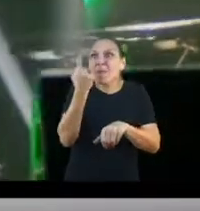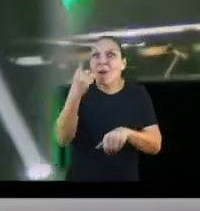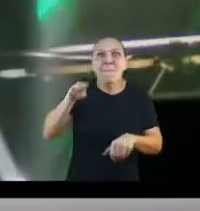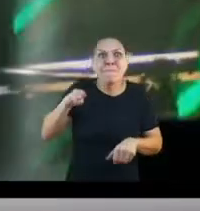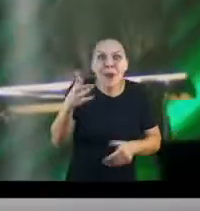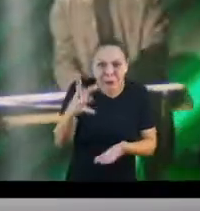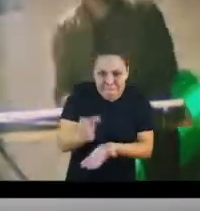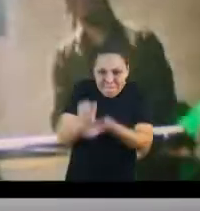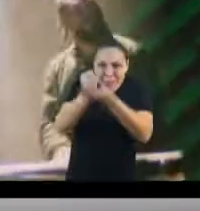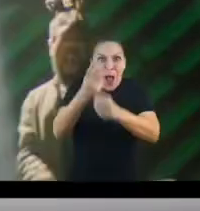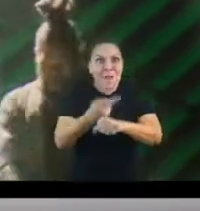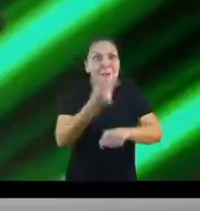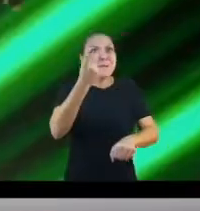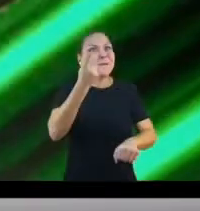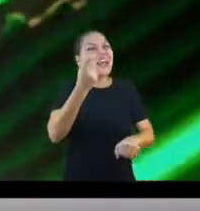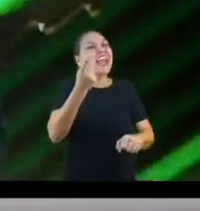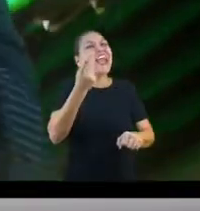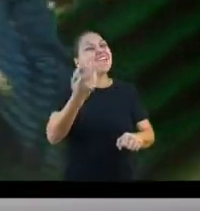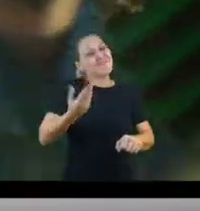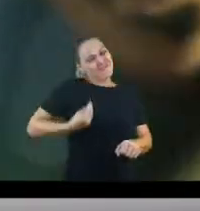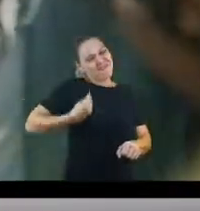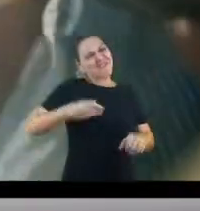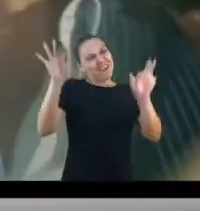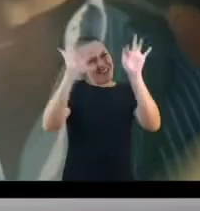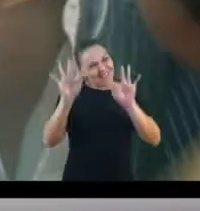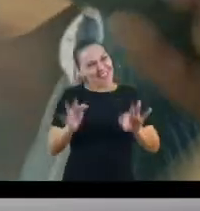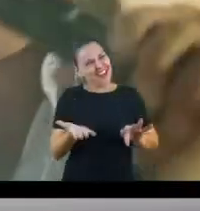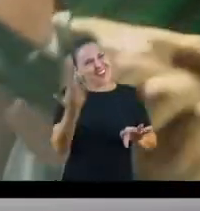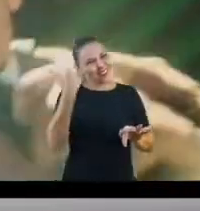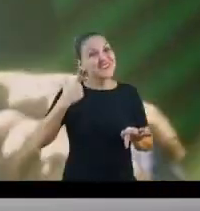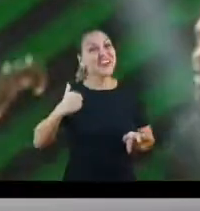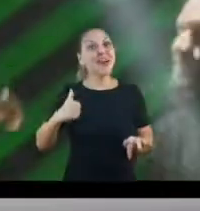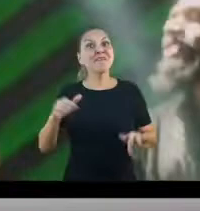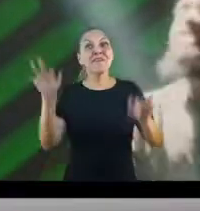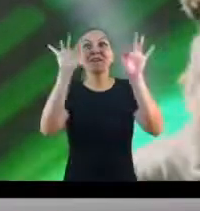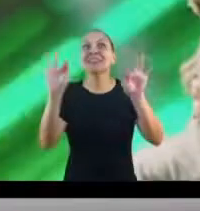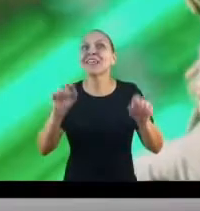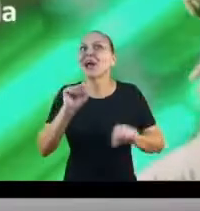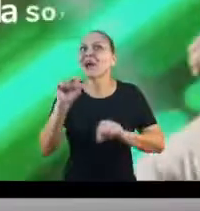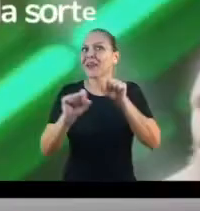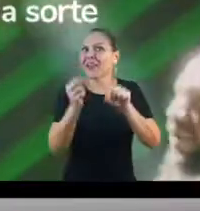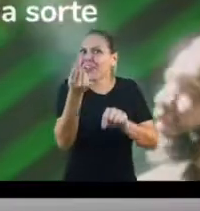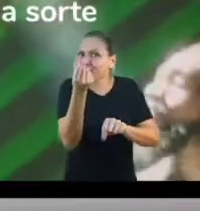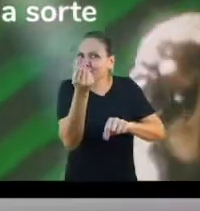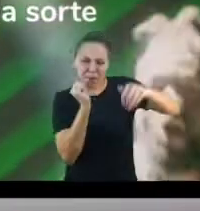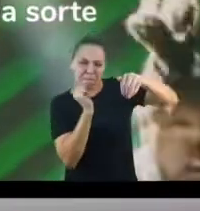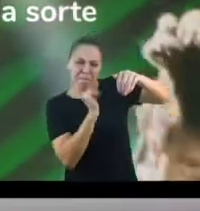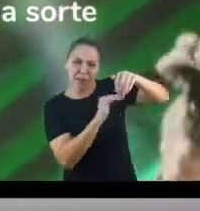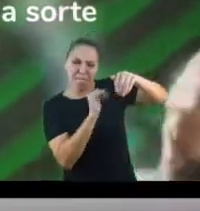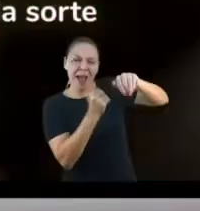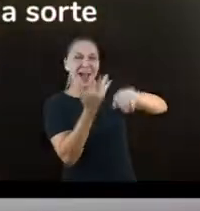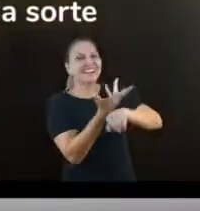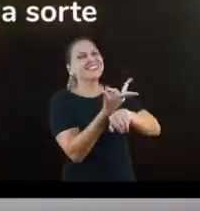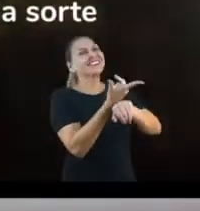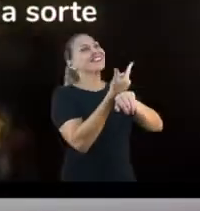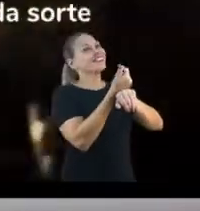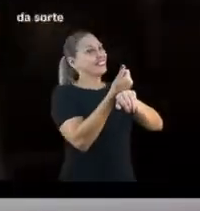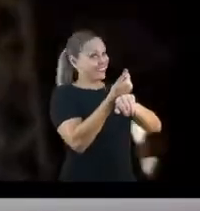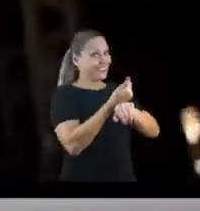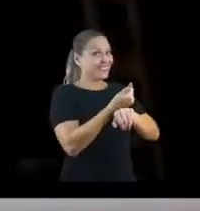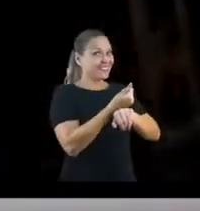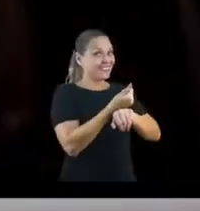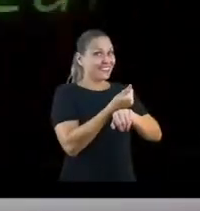no mês da poupança que é o mês de outubro que é o valor semanal semanal será 55 mil raios né por semana né